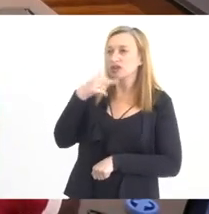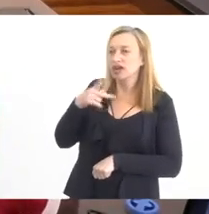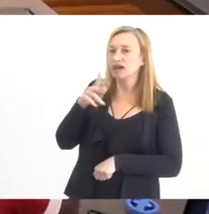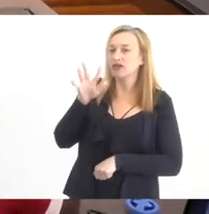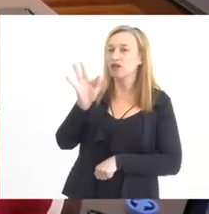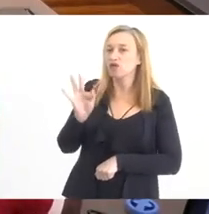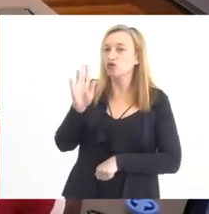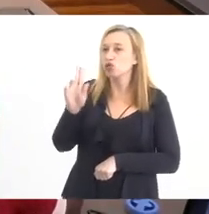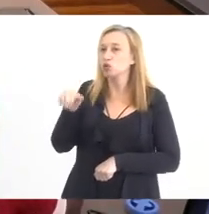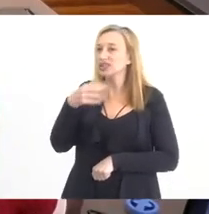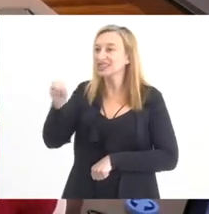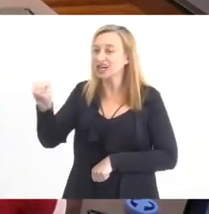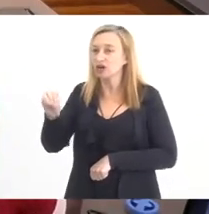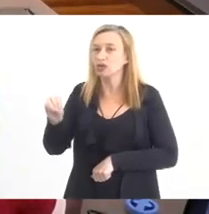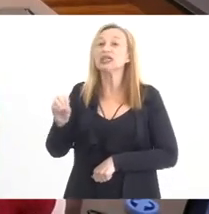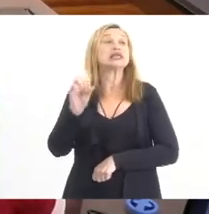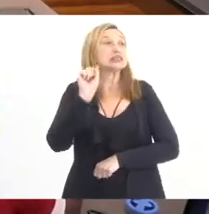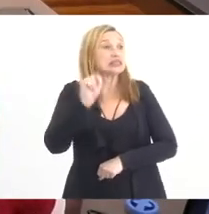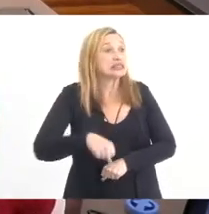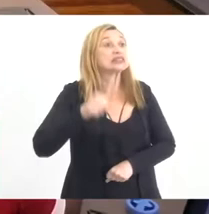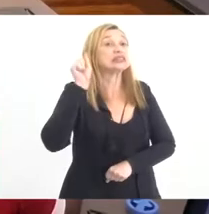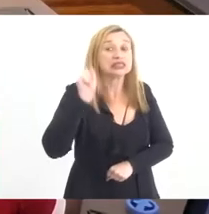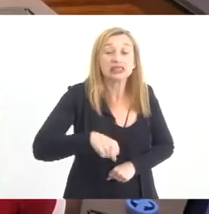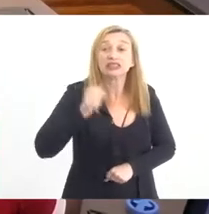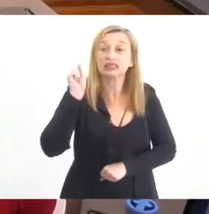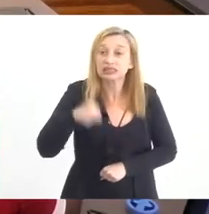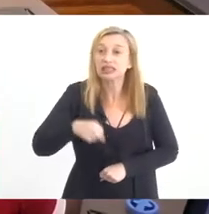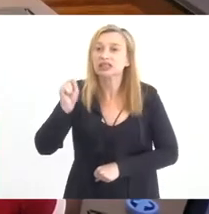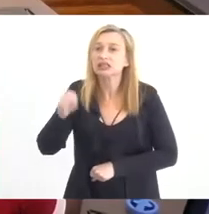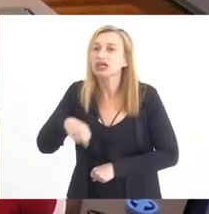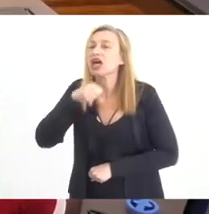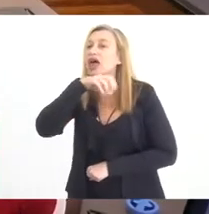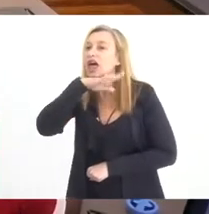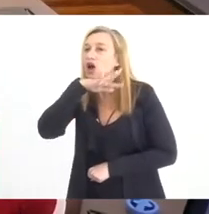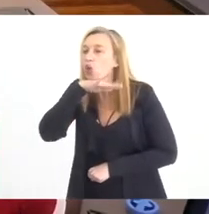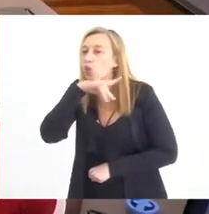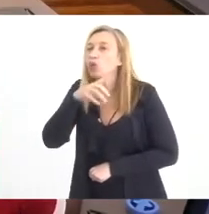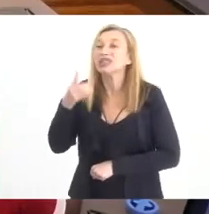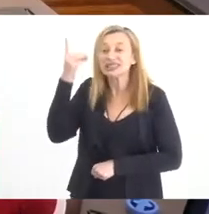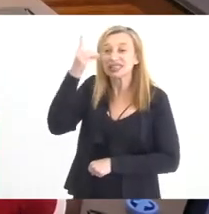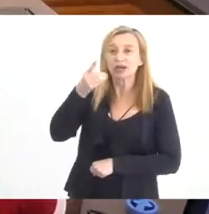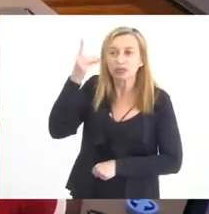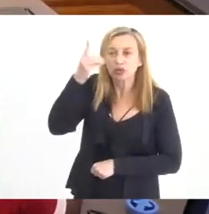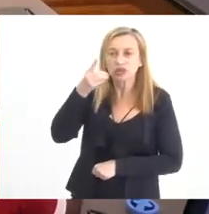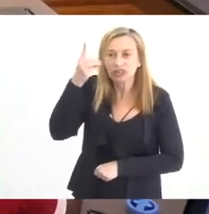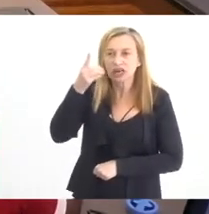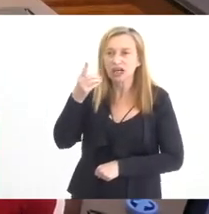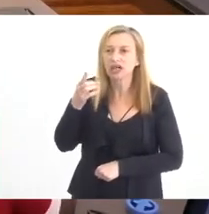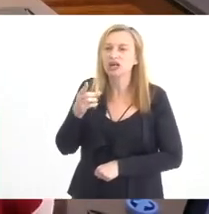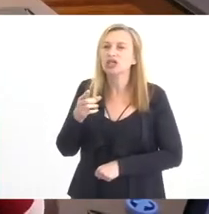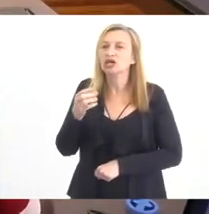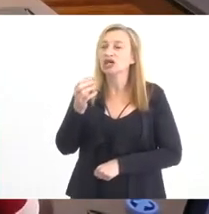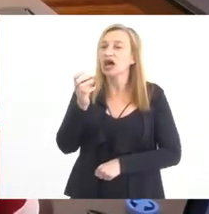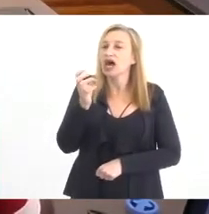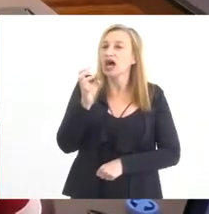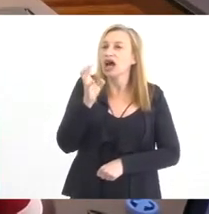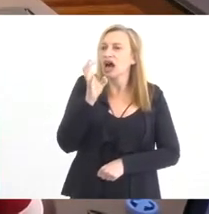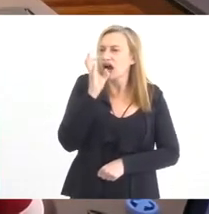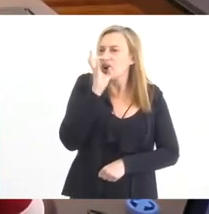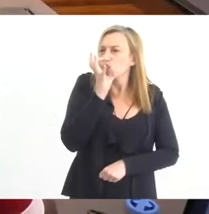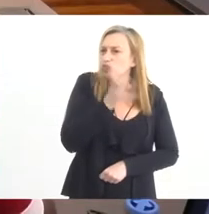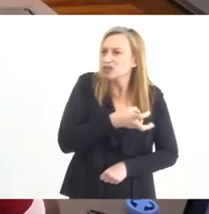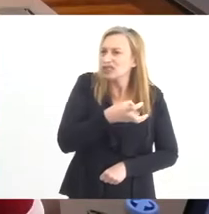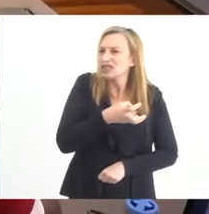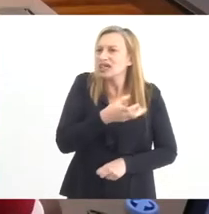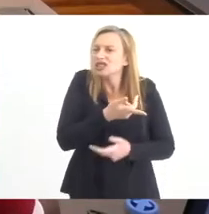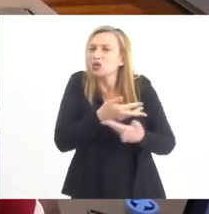Sim. Sim, e é muito ruim, deputado, ser acusado de uma coisa que